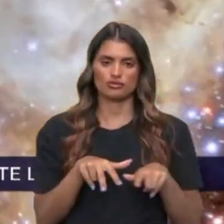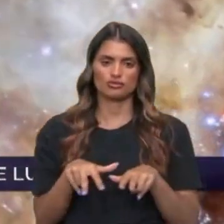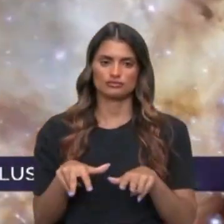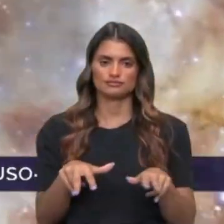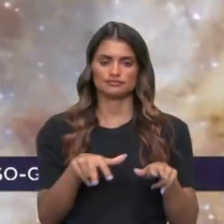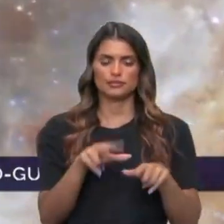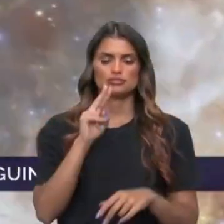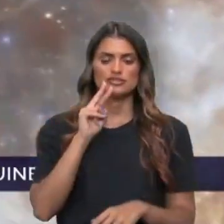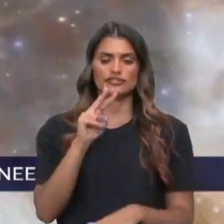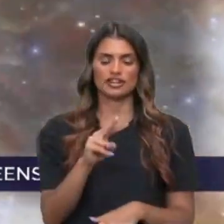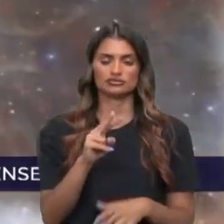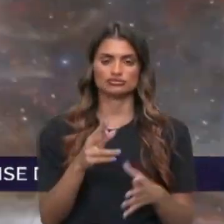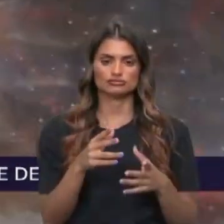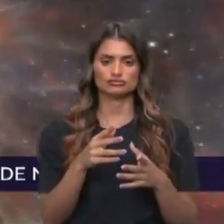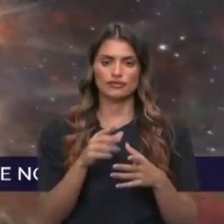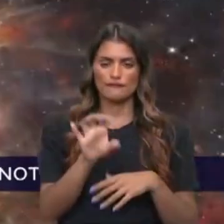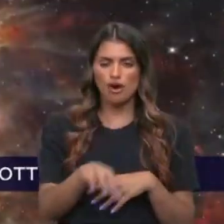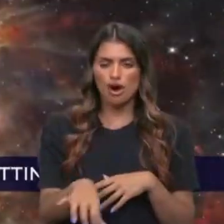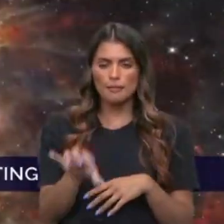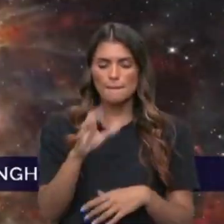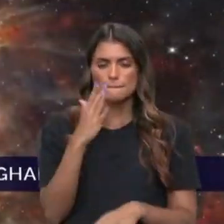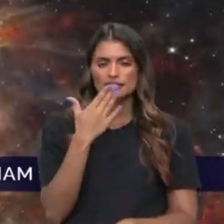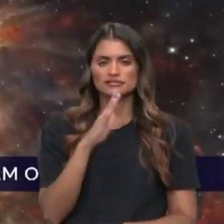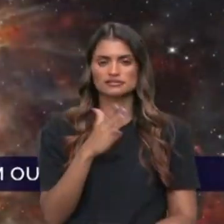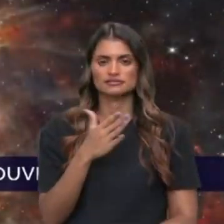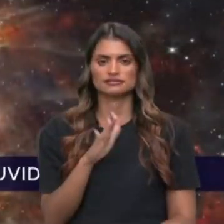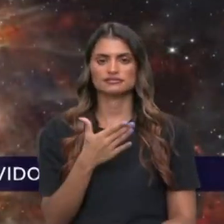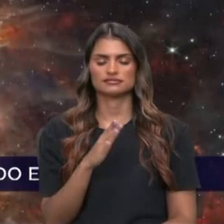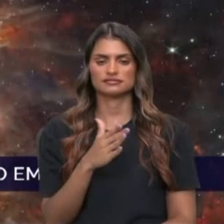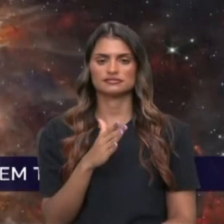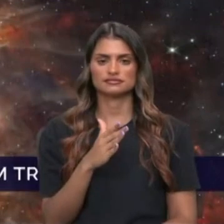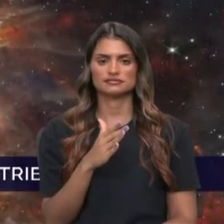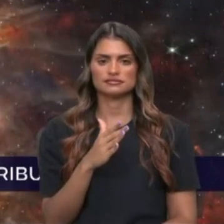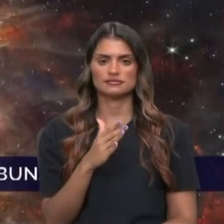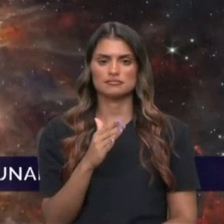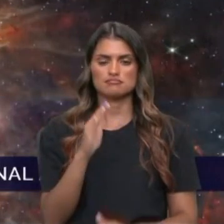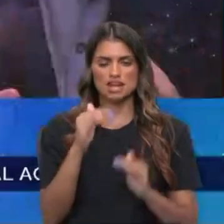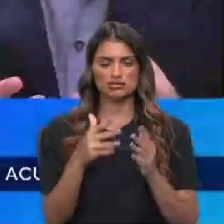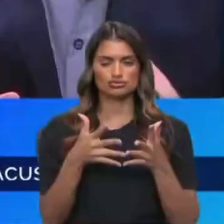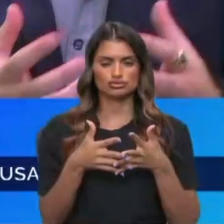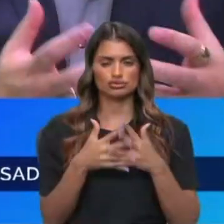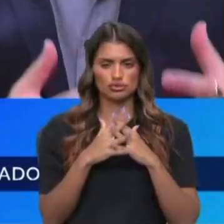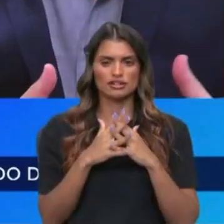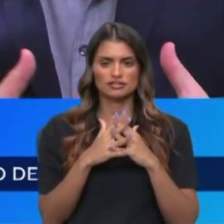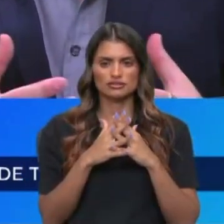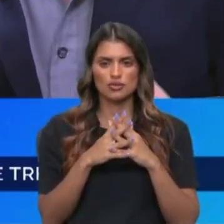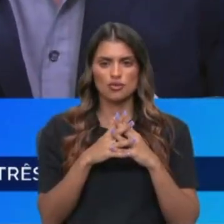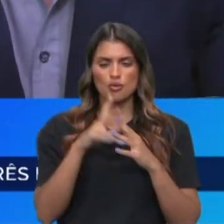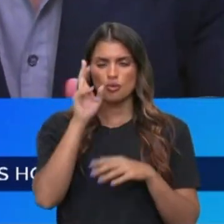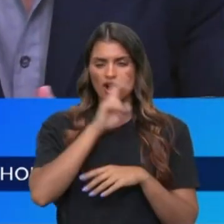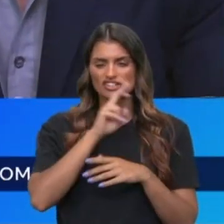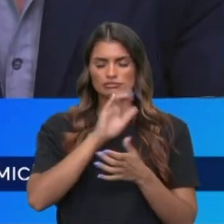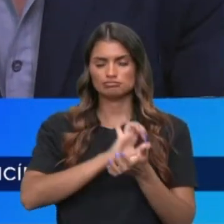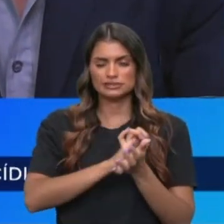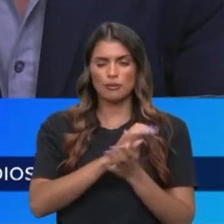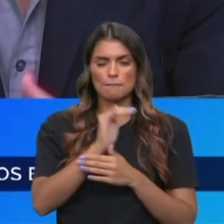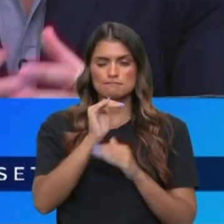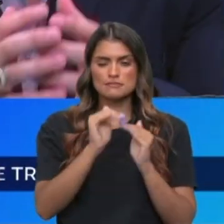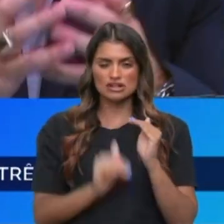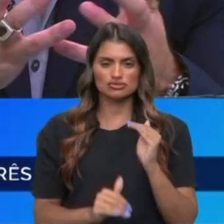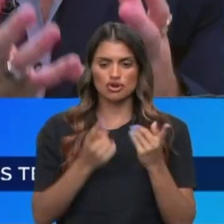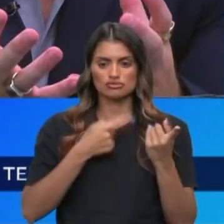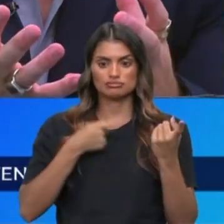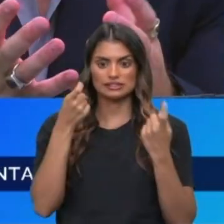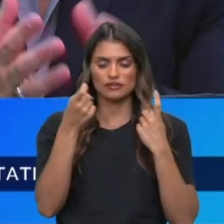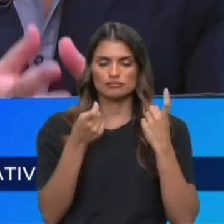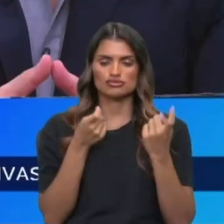Quando olhamos para esta estrutura, parece-nos que aquilo tem menos massa do que se pensava. A pressão do gás até é inferior àquilo que nós pensamos que